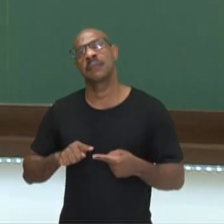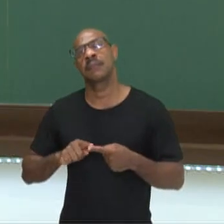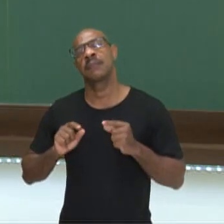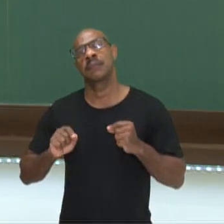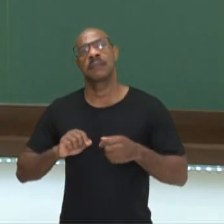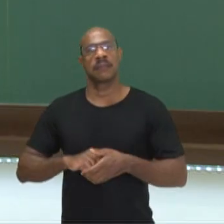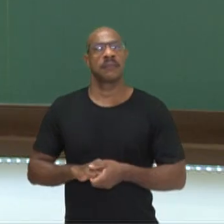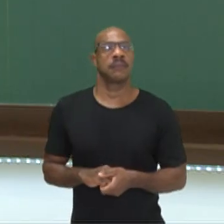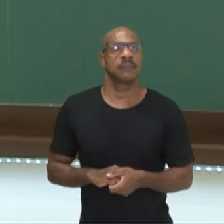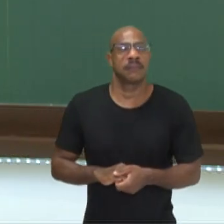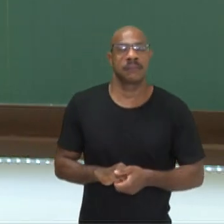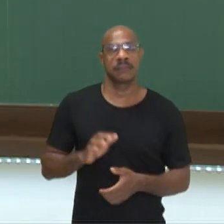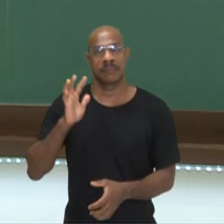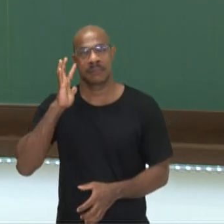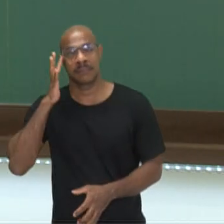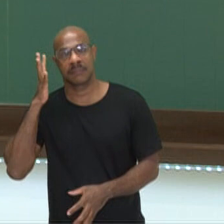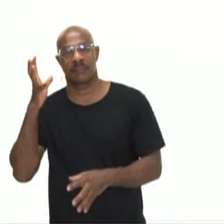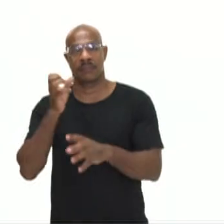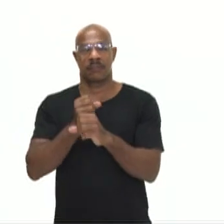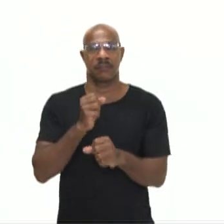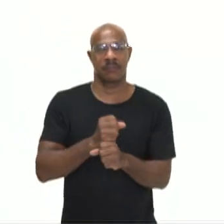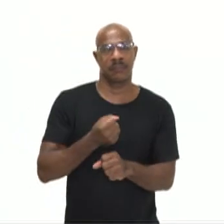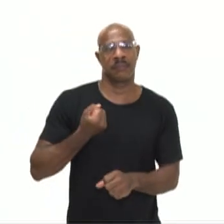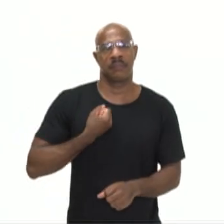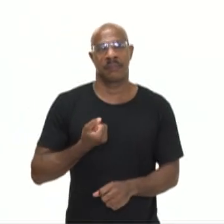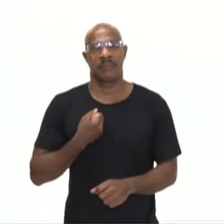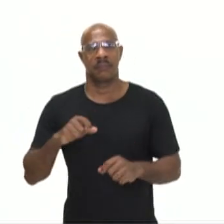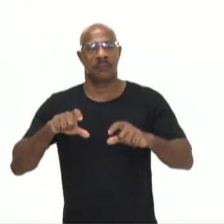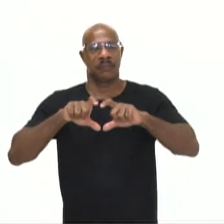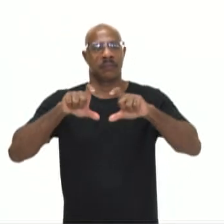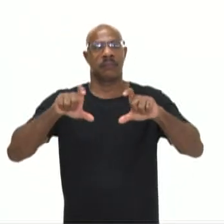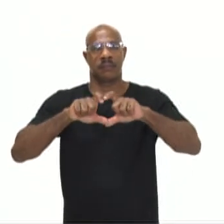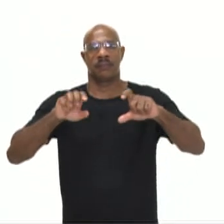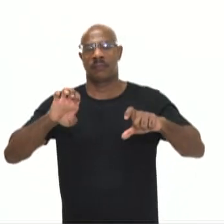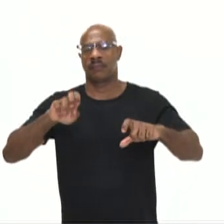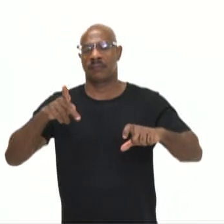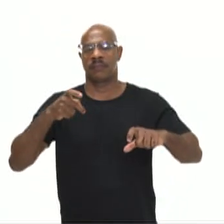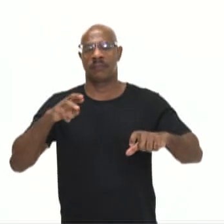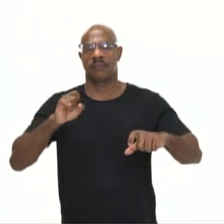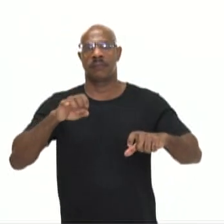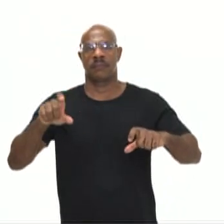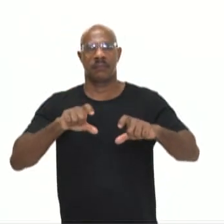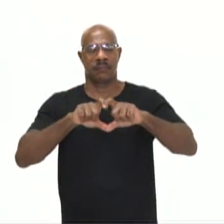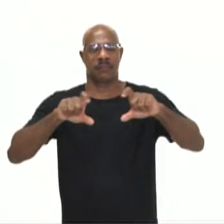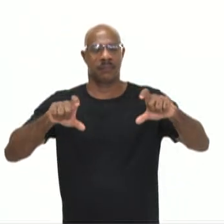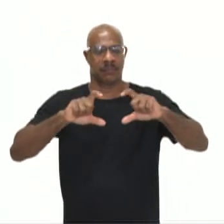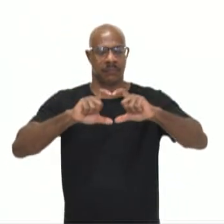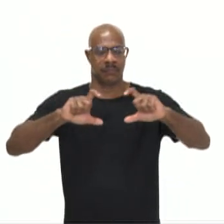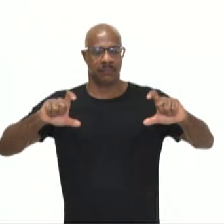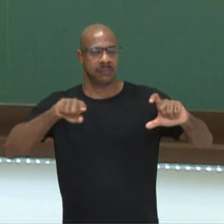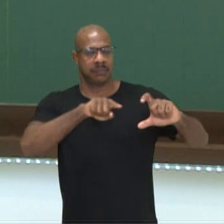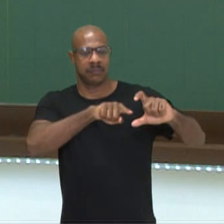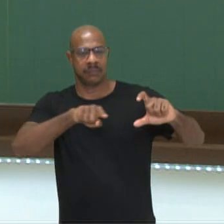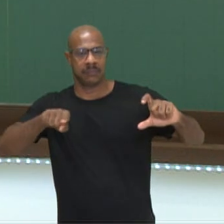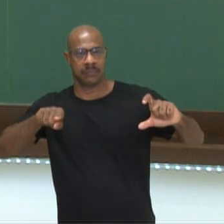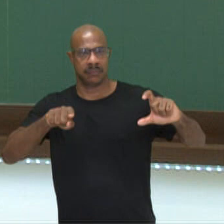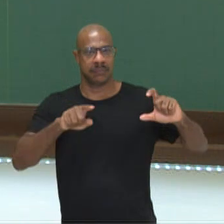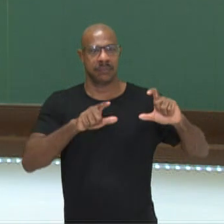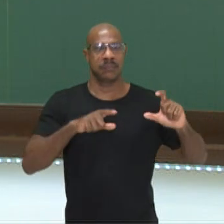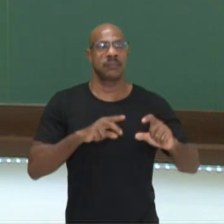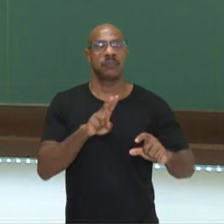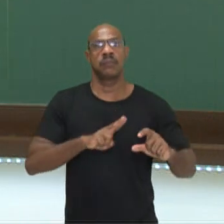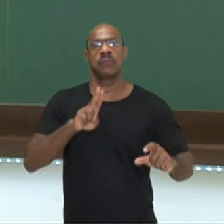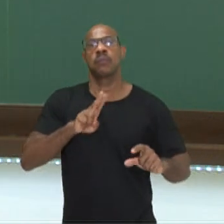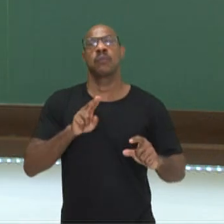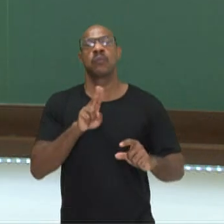Nosso objetivo é resolver expressões numéricas envolvendo adição e subtração, mas essas expressões com o uso